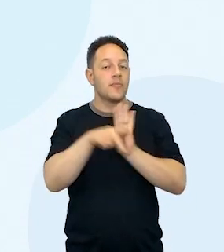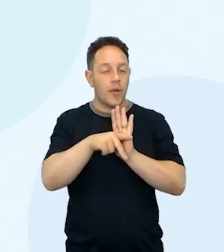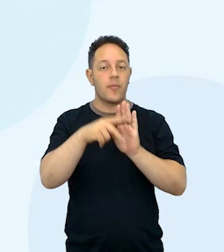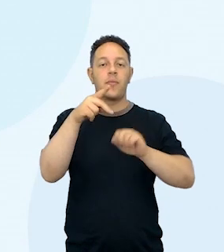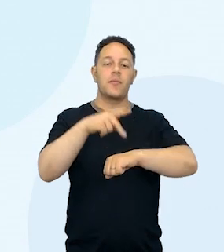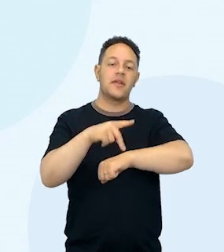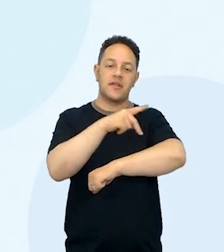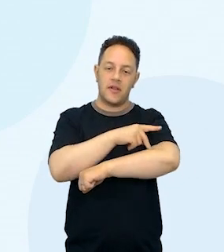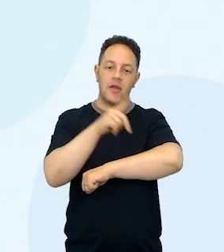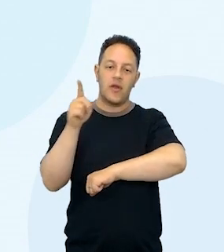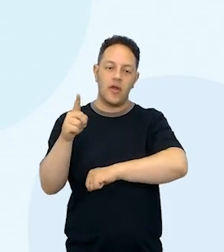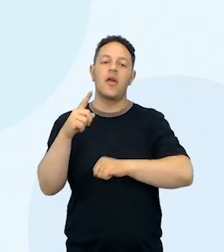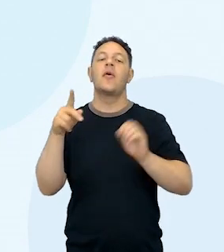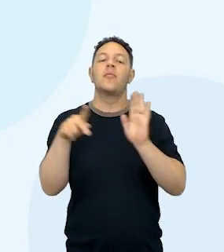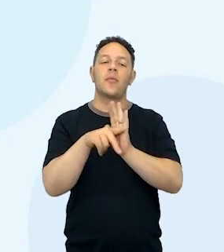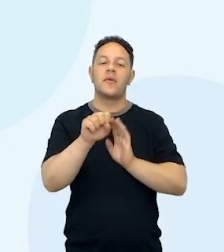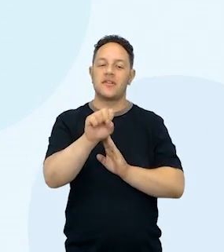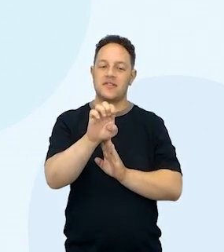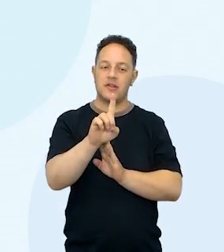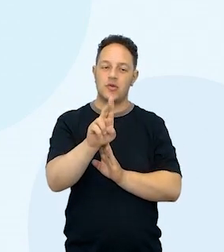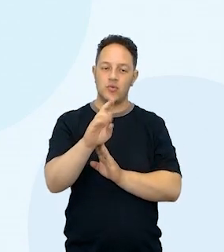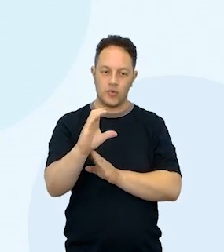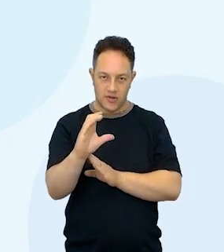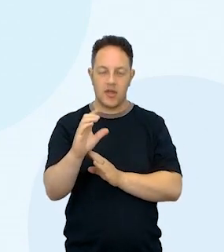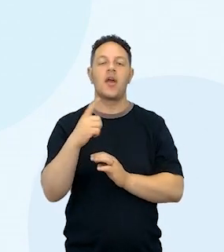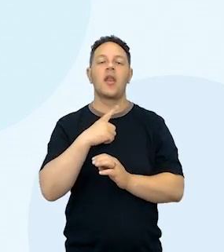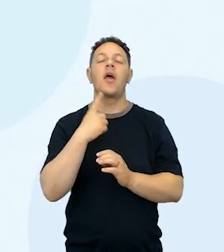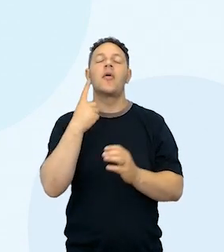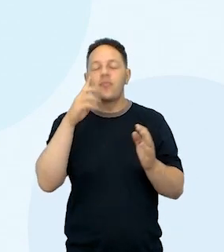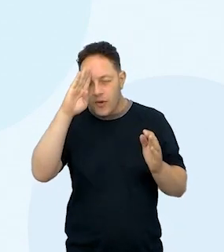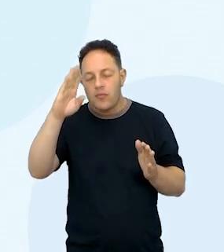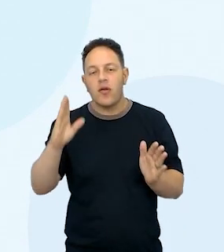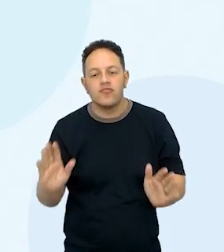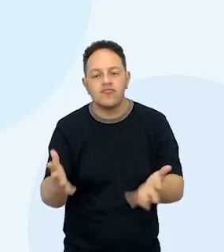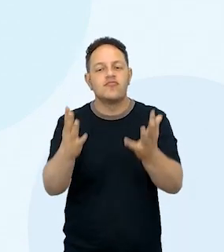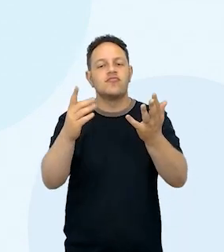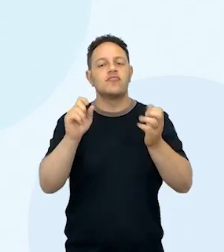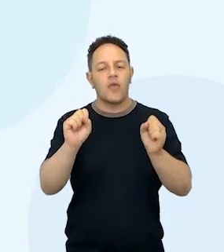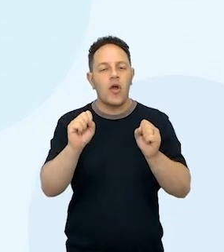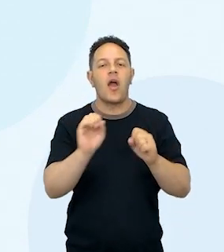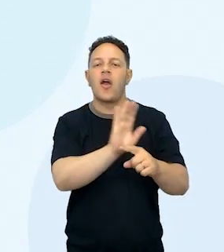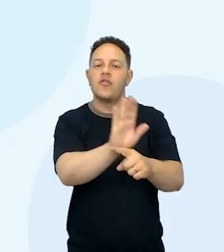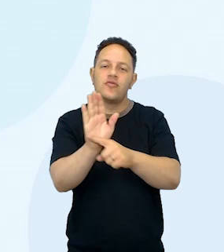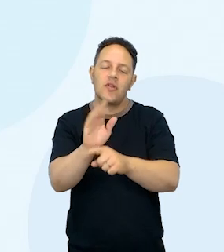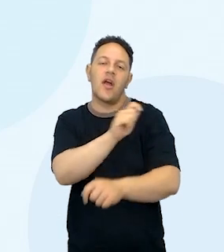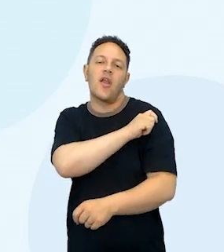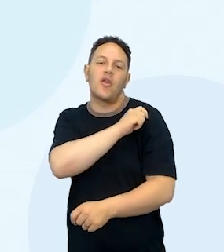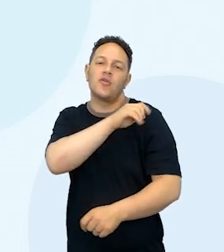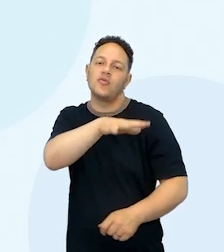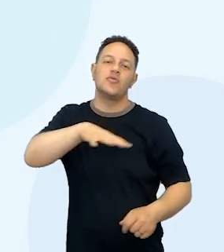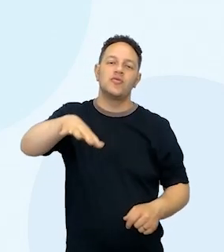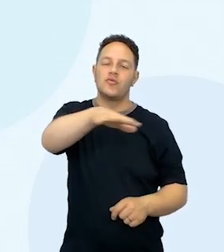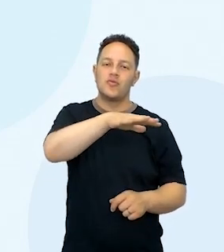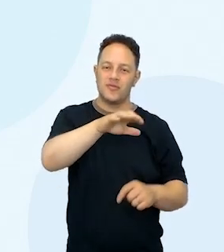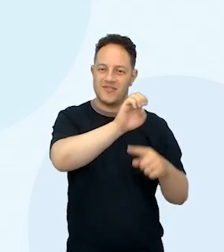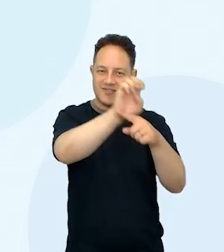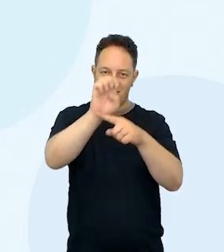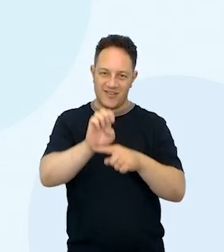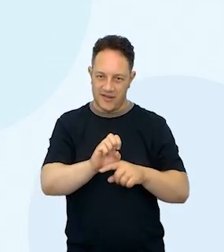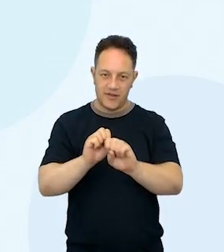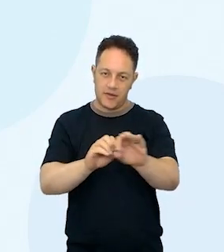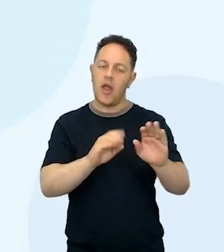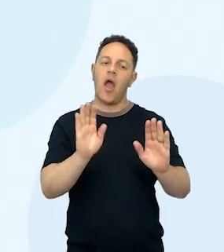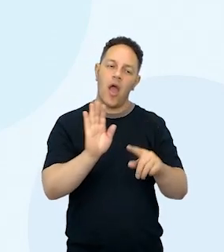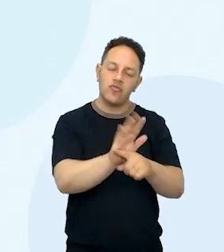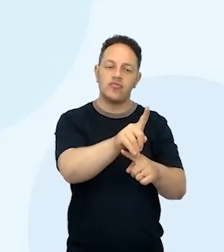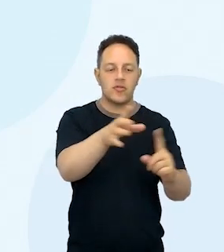pedagógica desenvolvida pela SEDUC, que tem como objetivo estimular e promover a formação de estudantes da rede estadual de ensino, inserindo-os